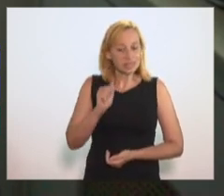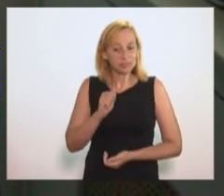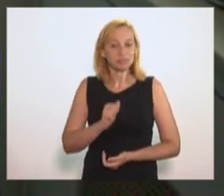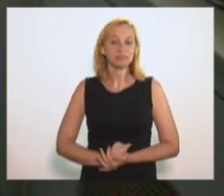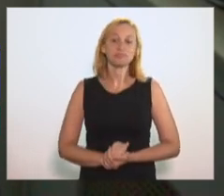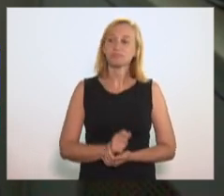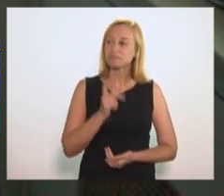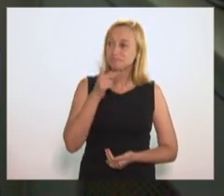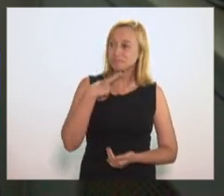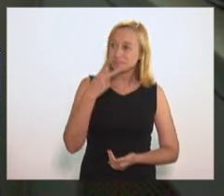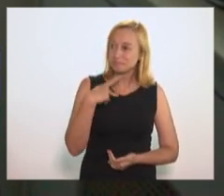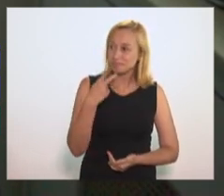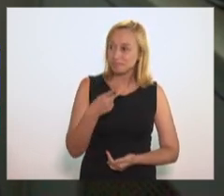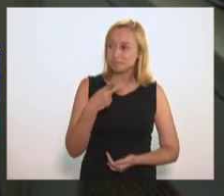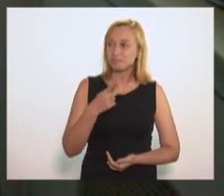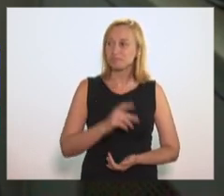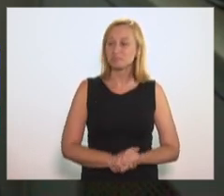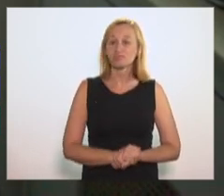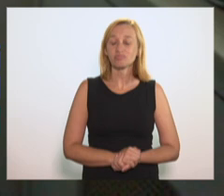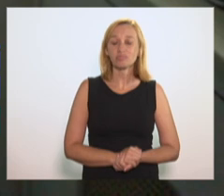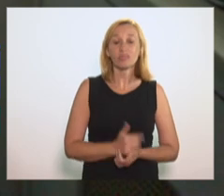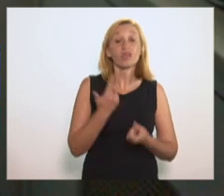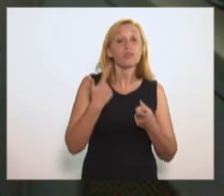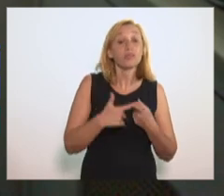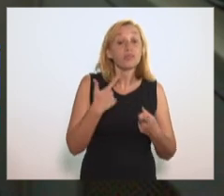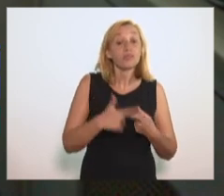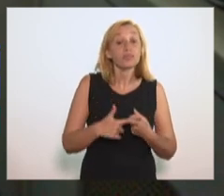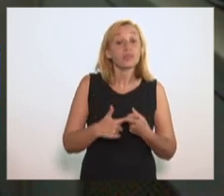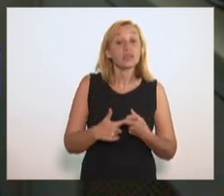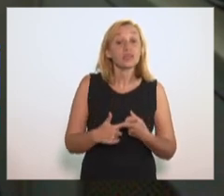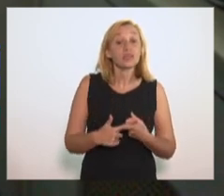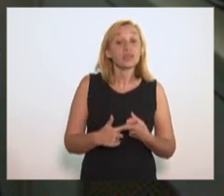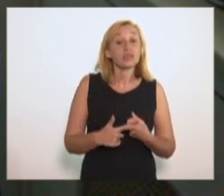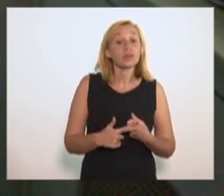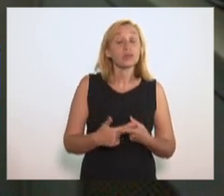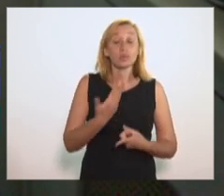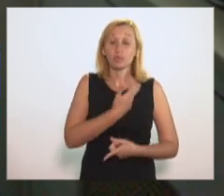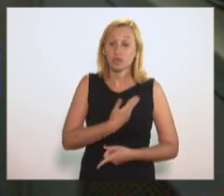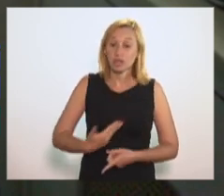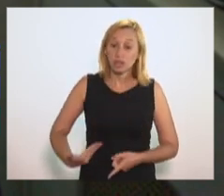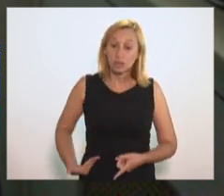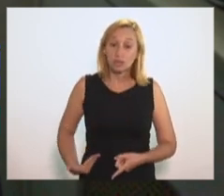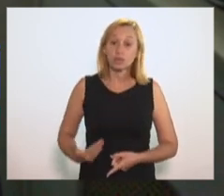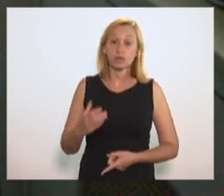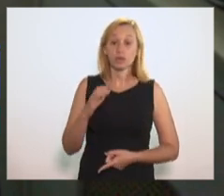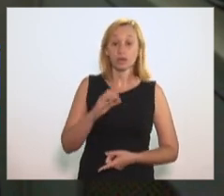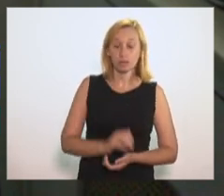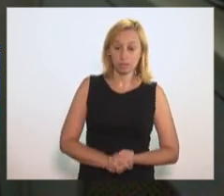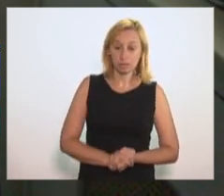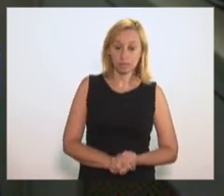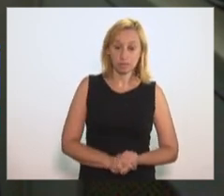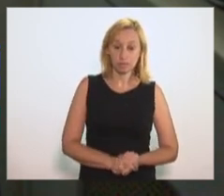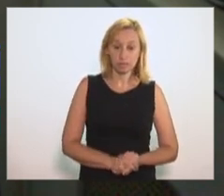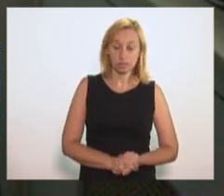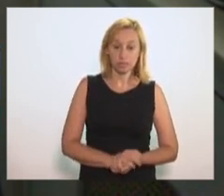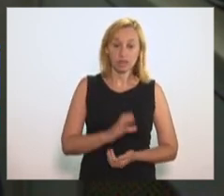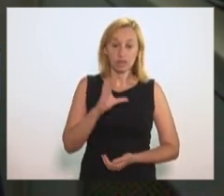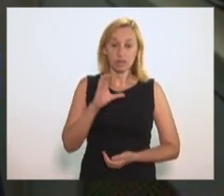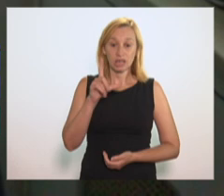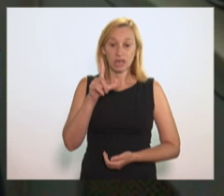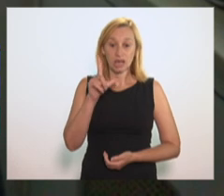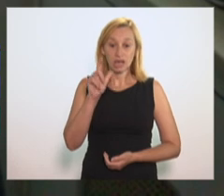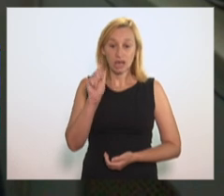por que que o secretário o governador interino Cláudio